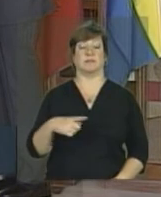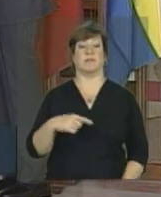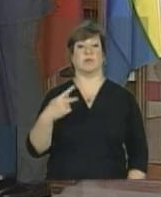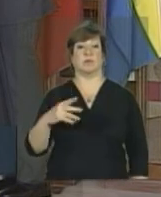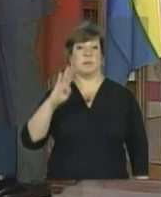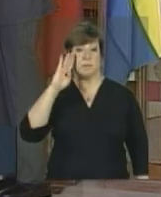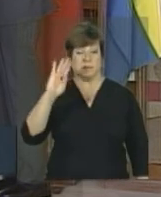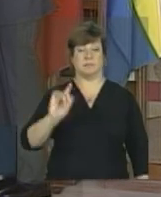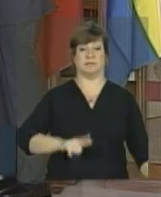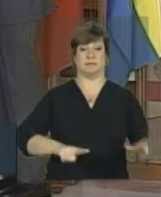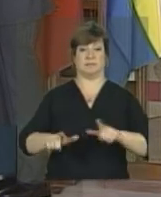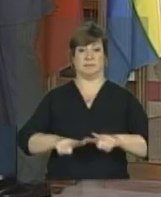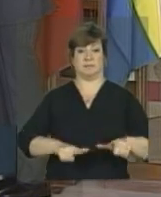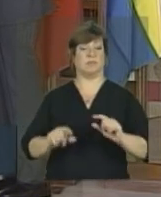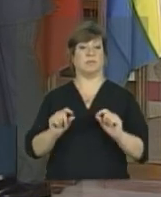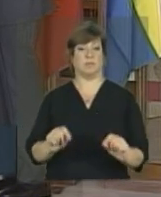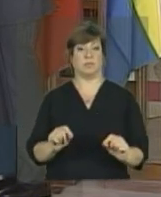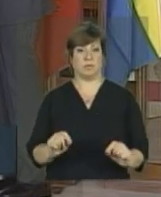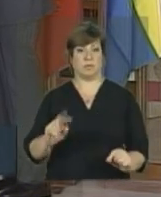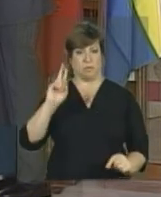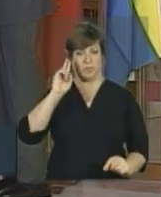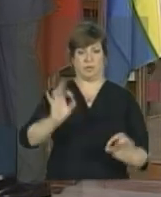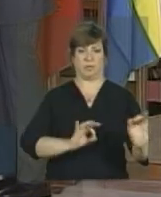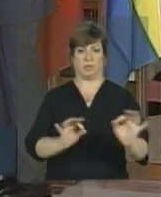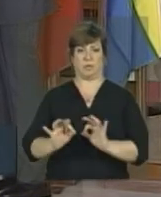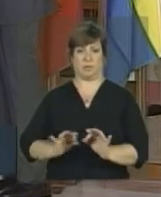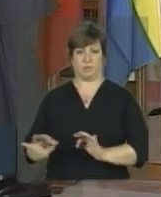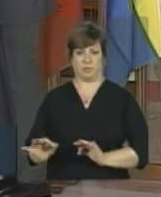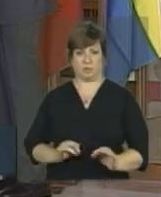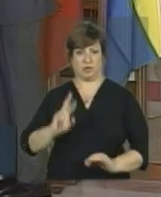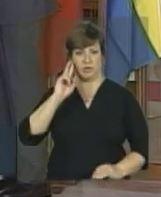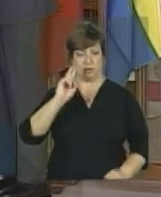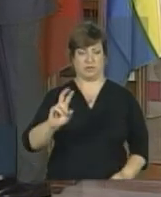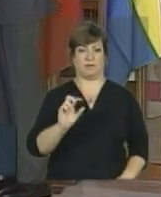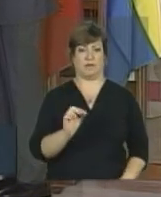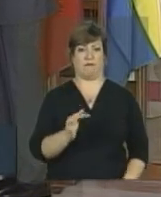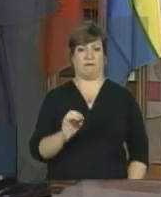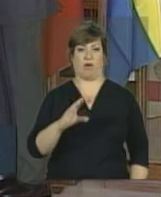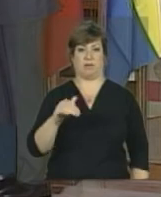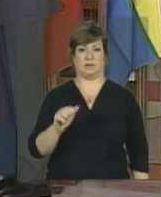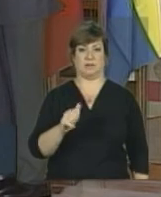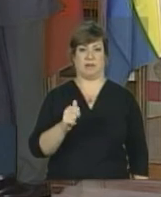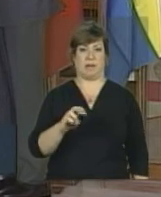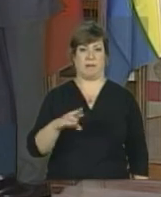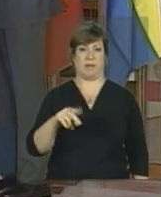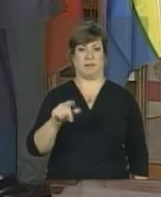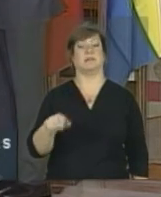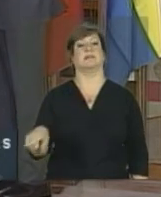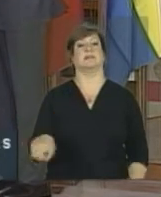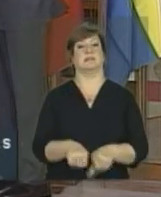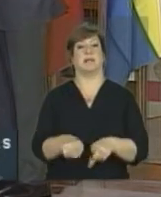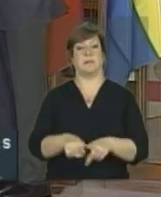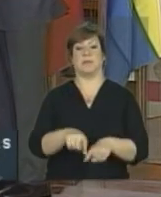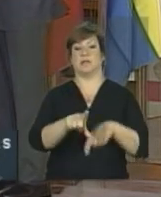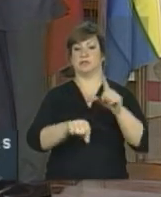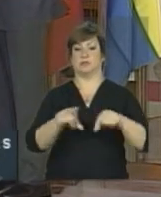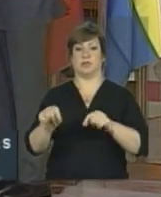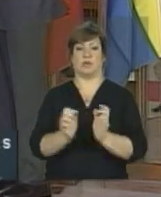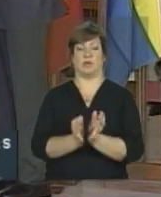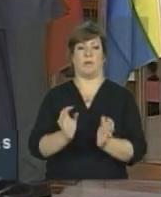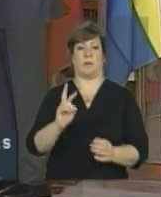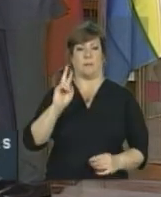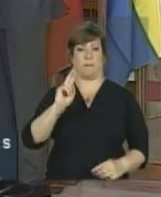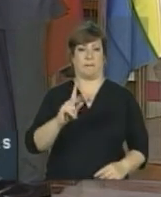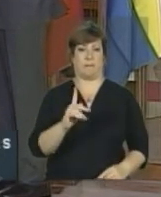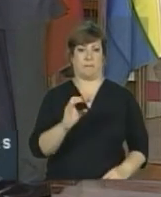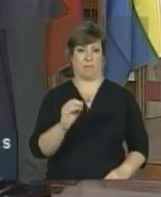Suas principais atribuições são a de comandar o chefe das Forças Armadas. Ele ainda nomeia o chefe do